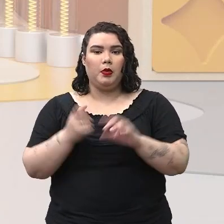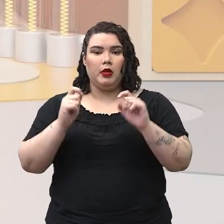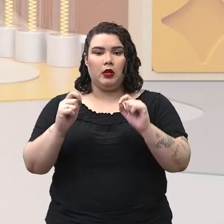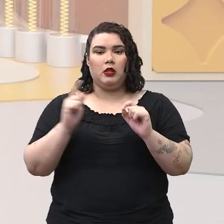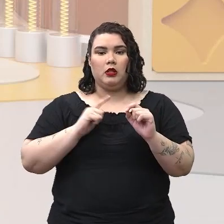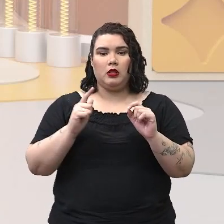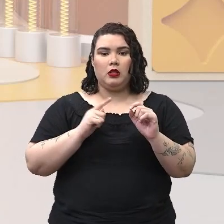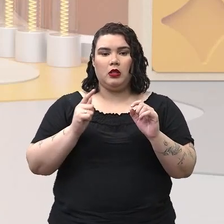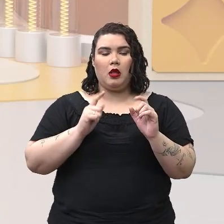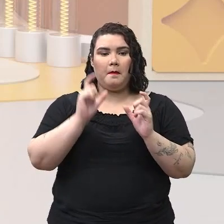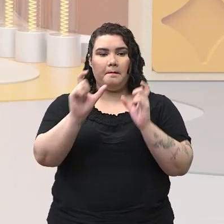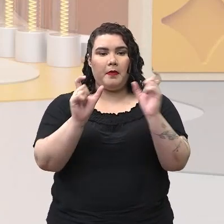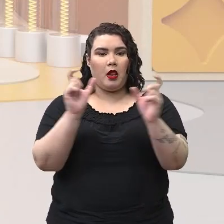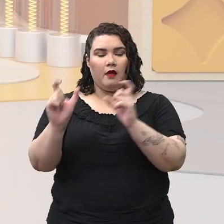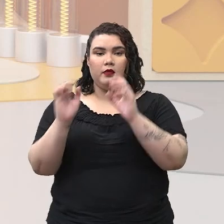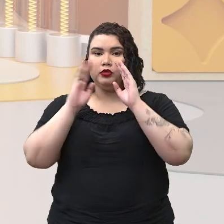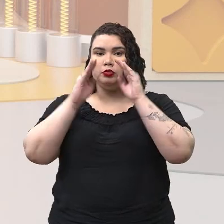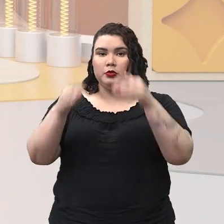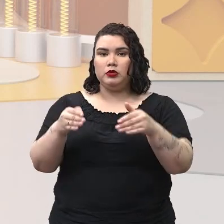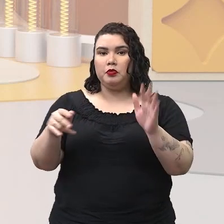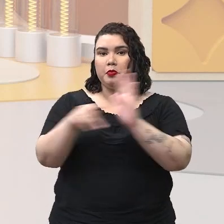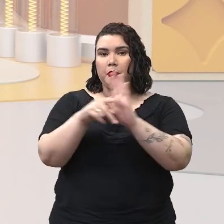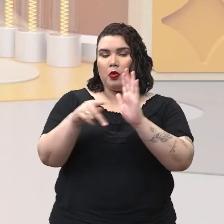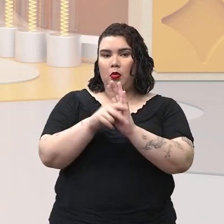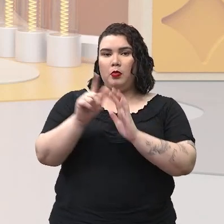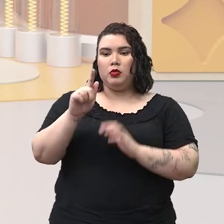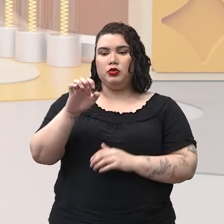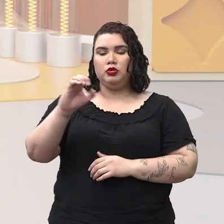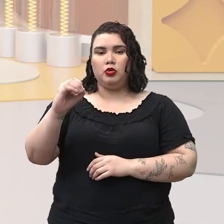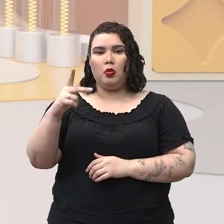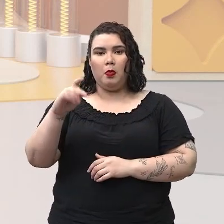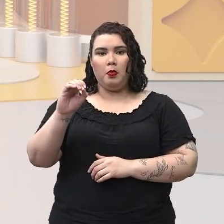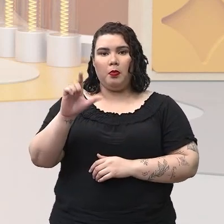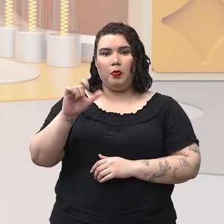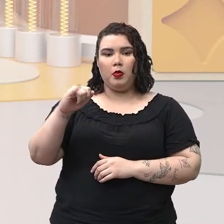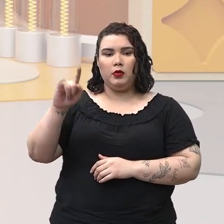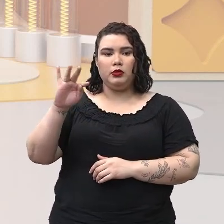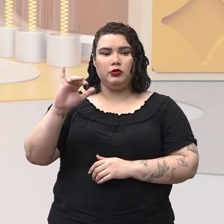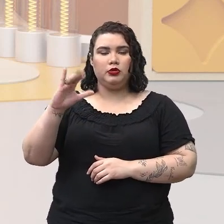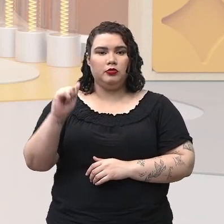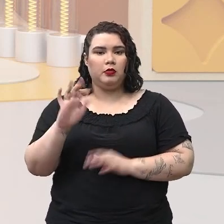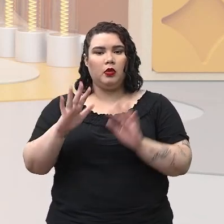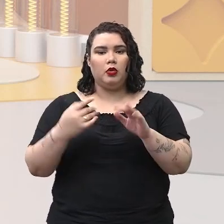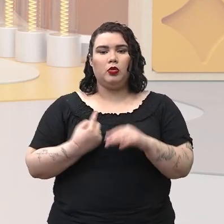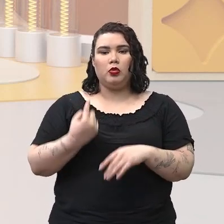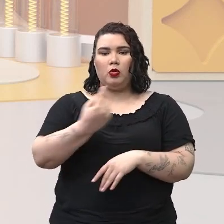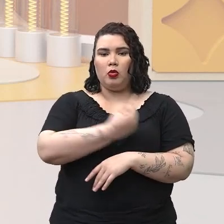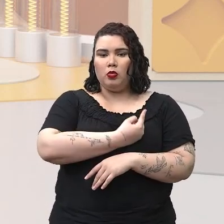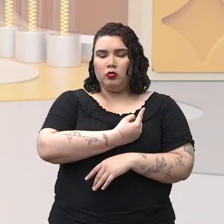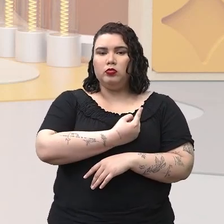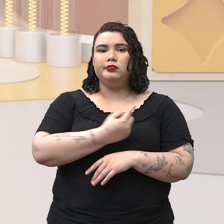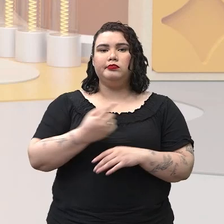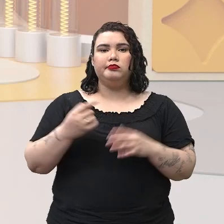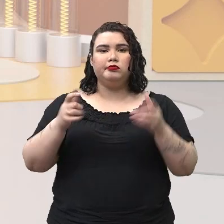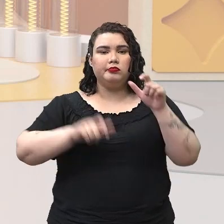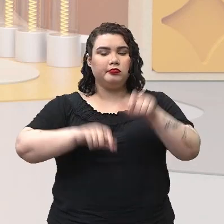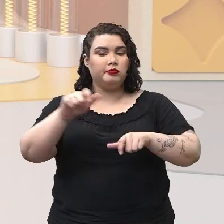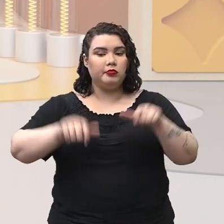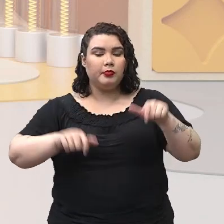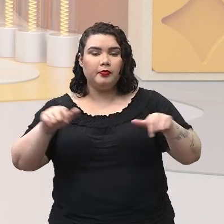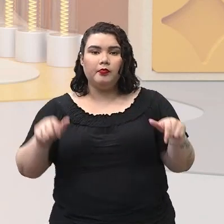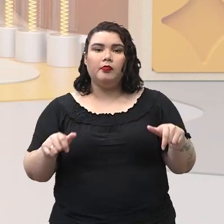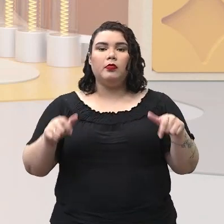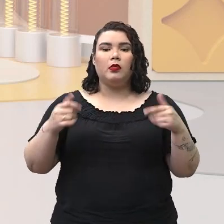gente estuda a questão da geopolítica. Do que a gente é formado? Né? Como que a gente aqui, todos nós aqui, o